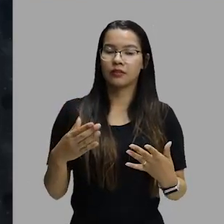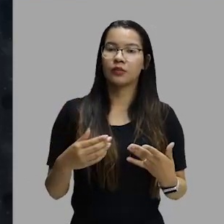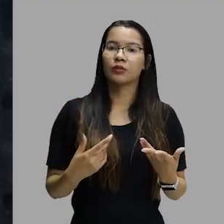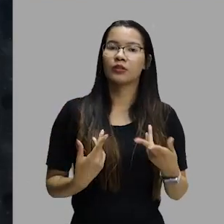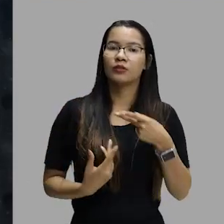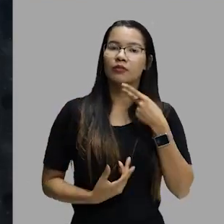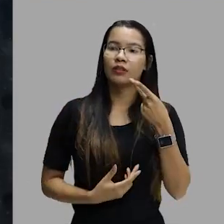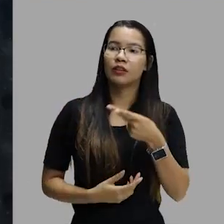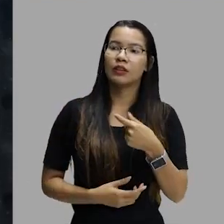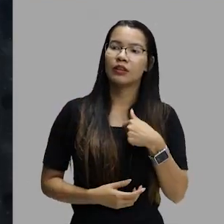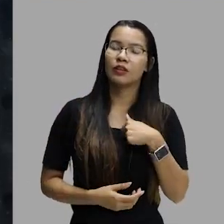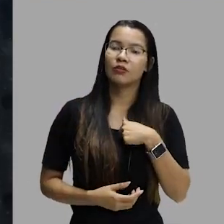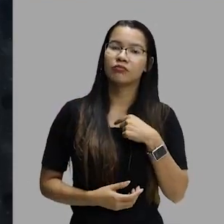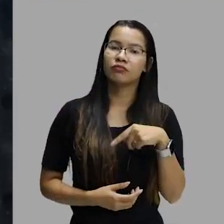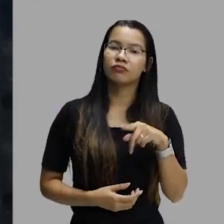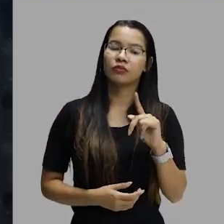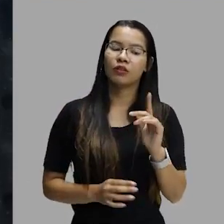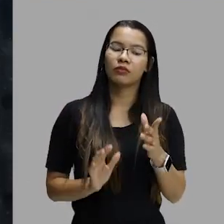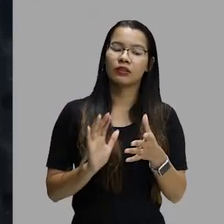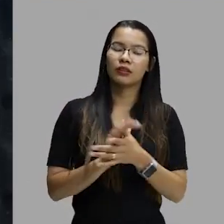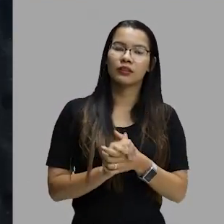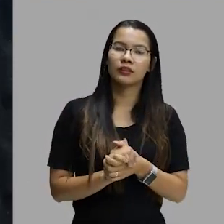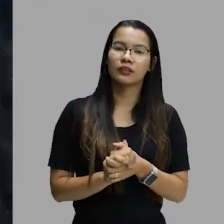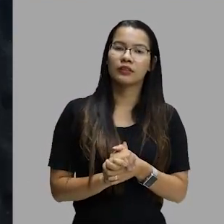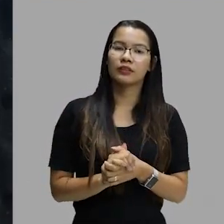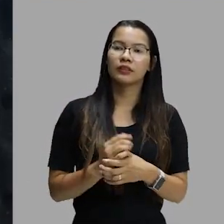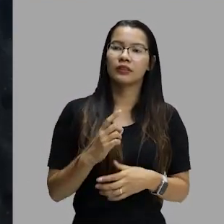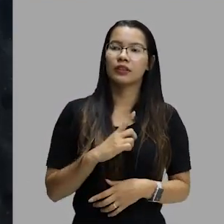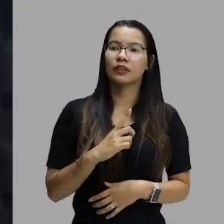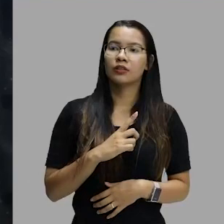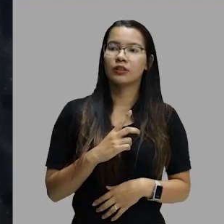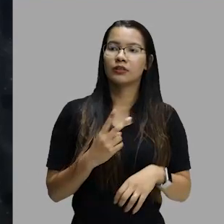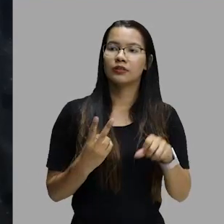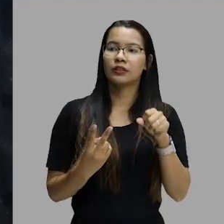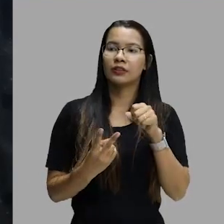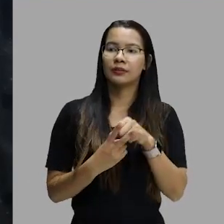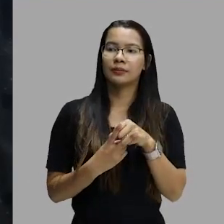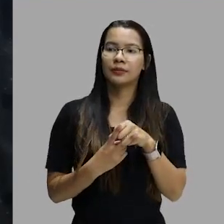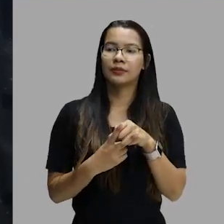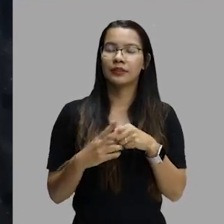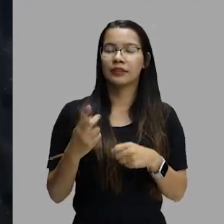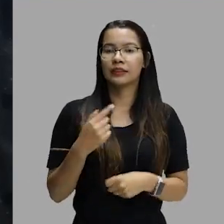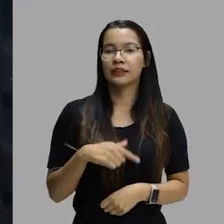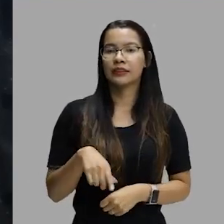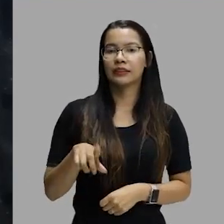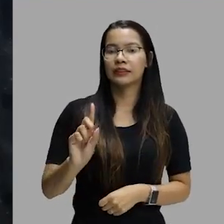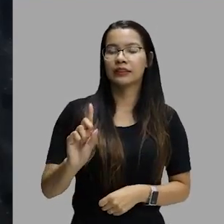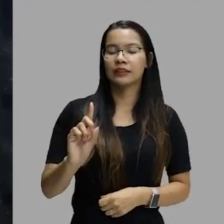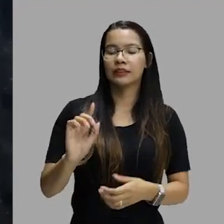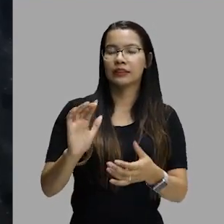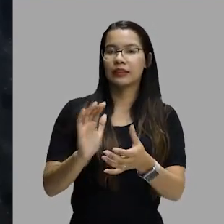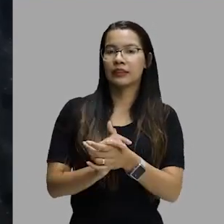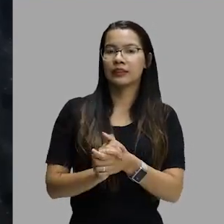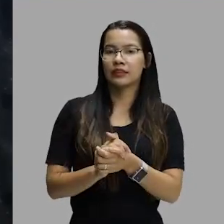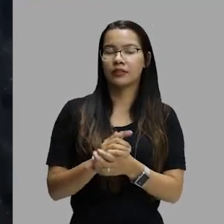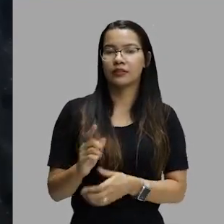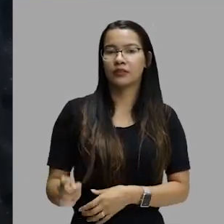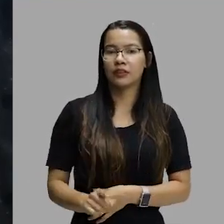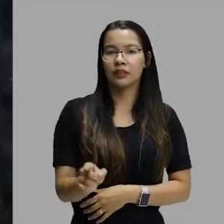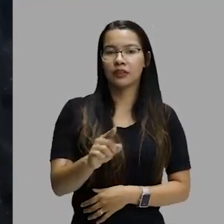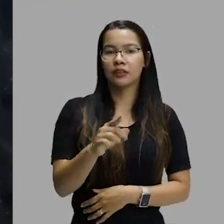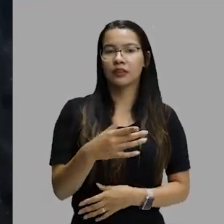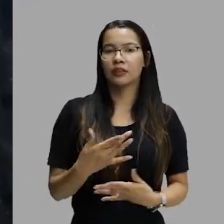ó, vou casar, eu tenho um verbo, ir, e casar no infinitivo. Então, eu